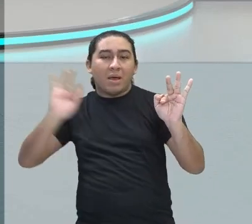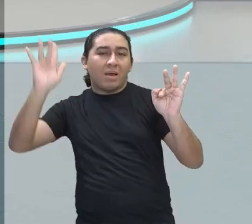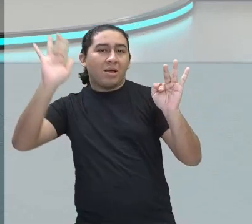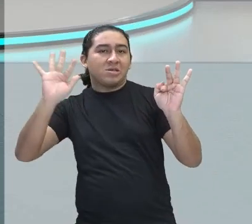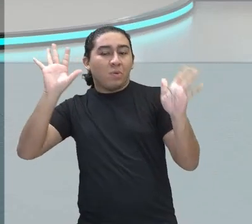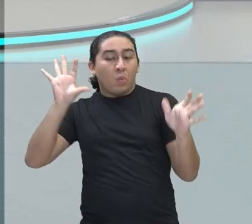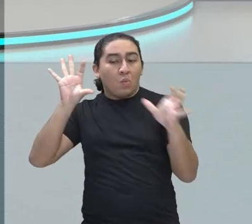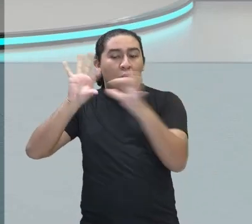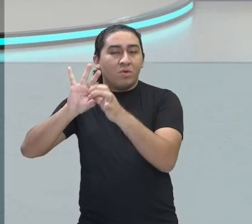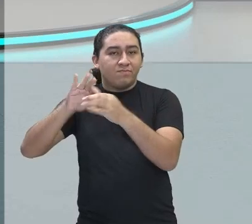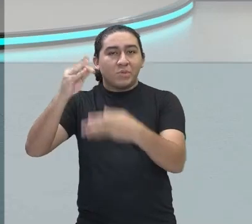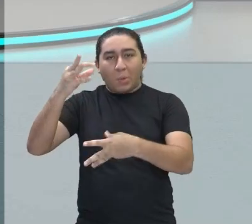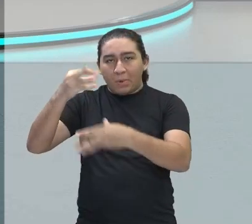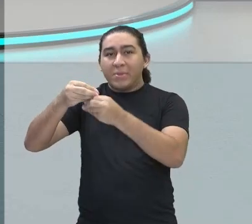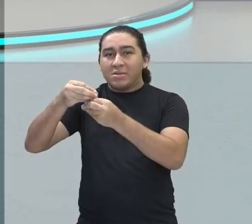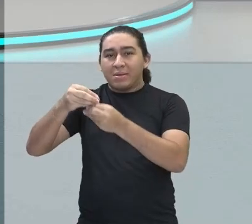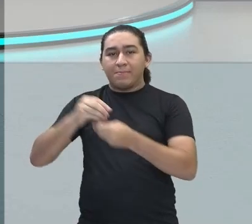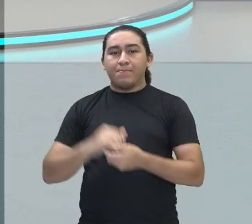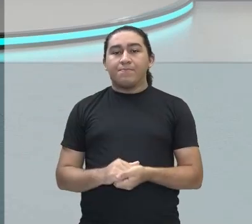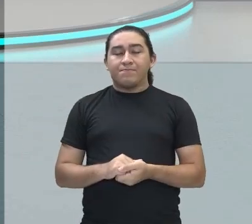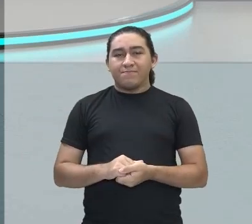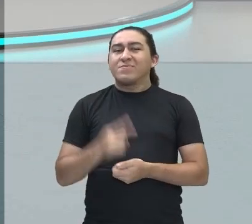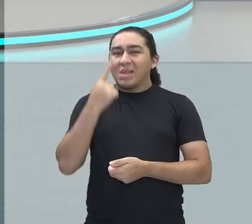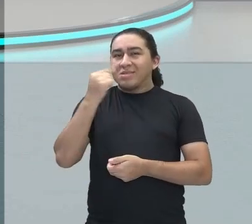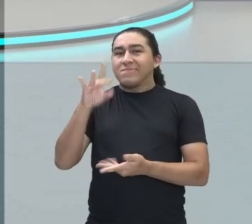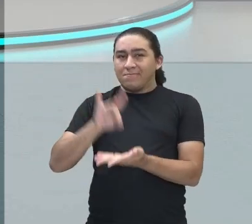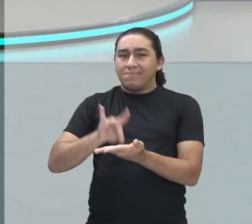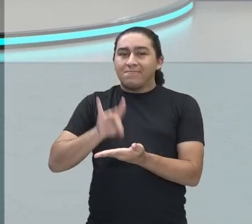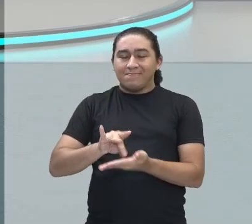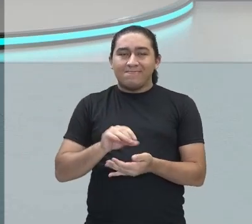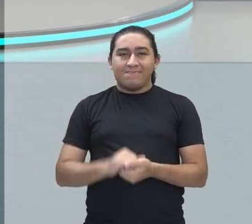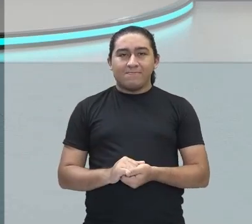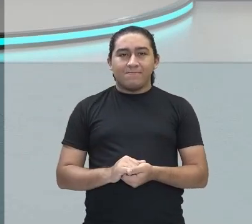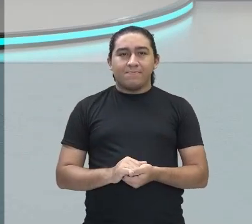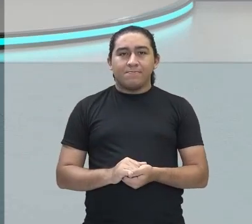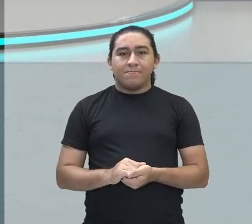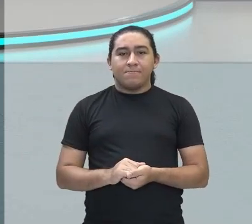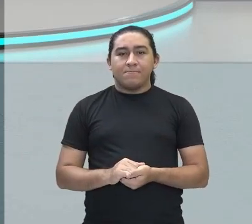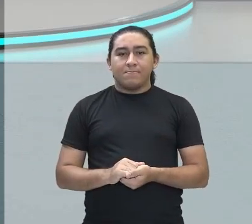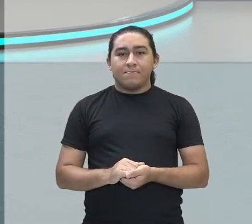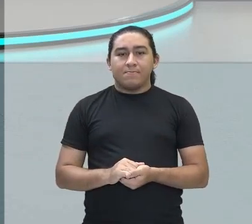naquelas reticências. Interessante, né? Muito interessante.